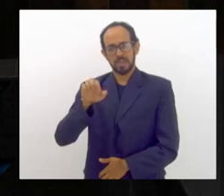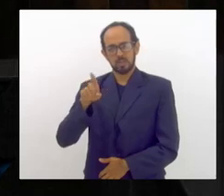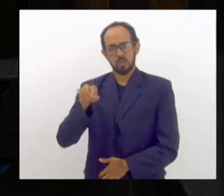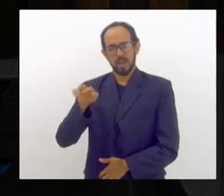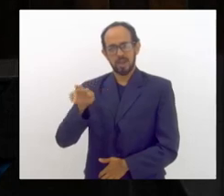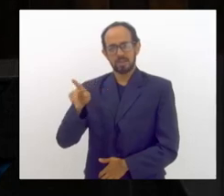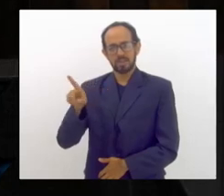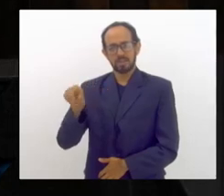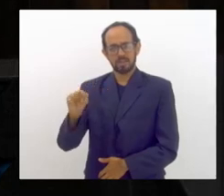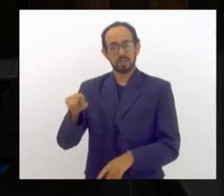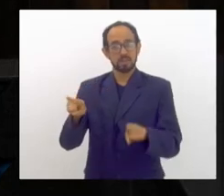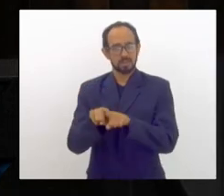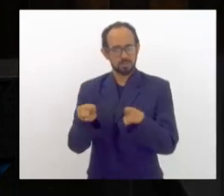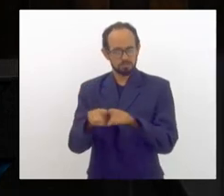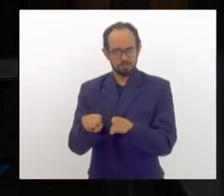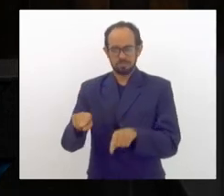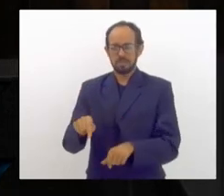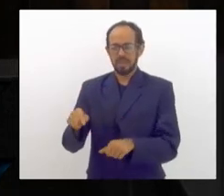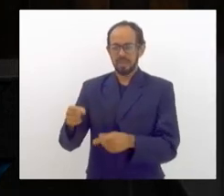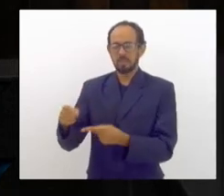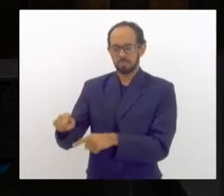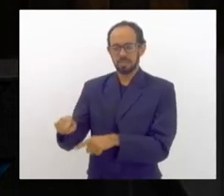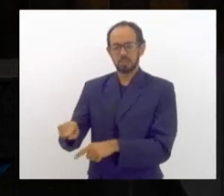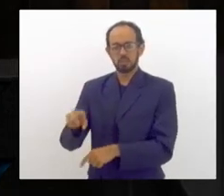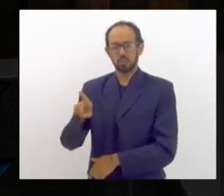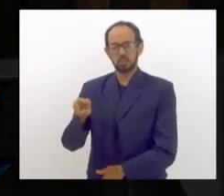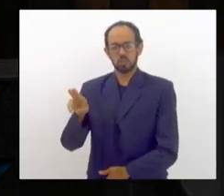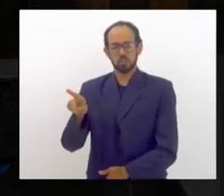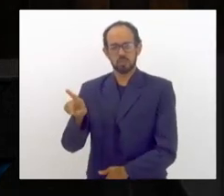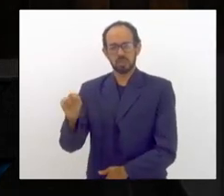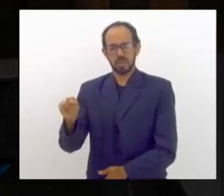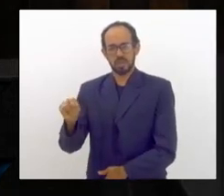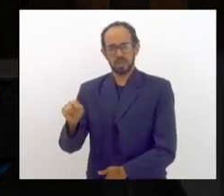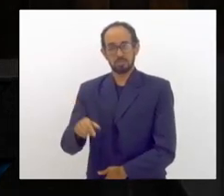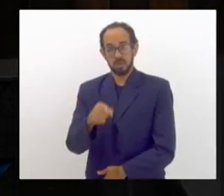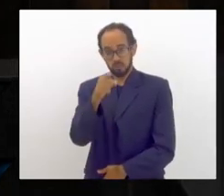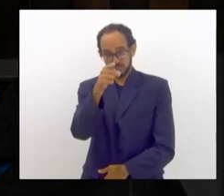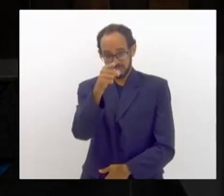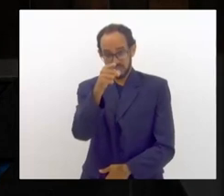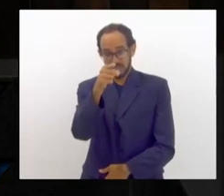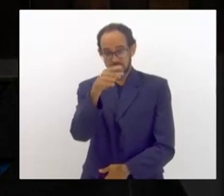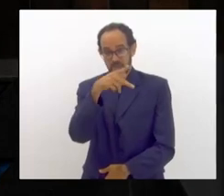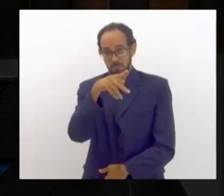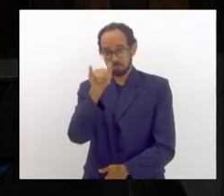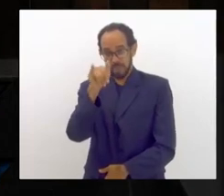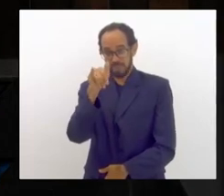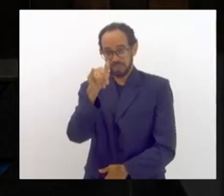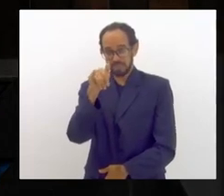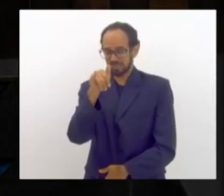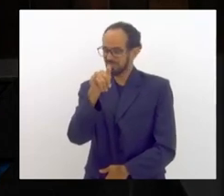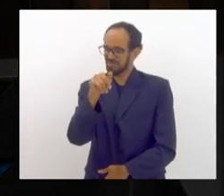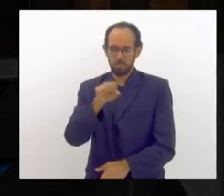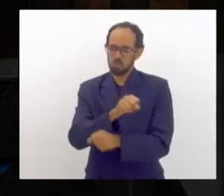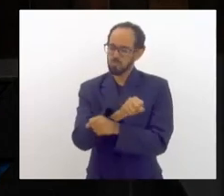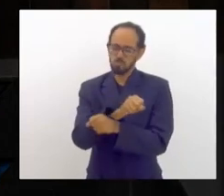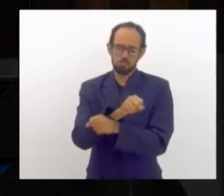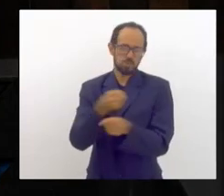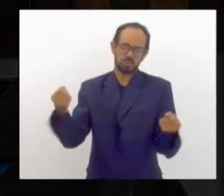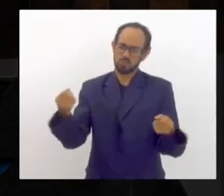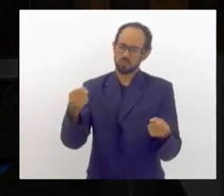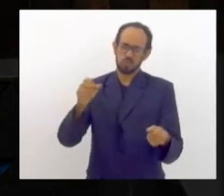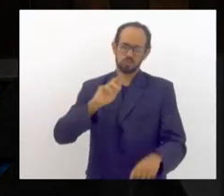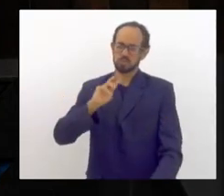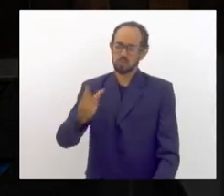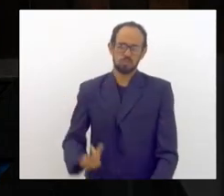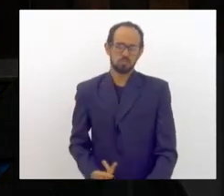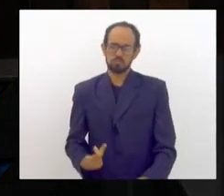Duda. Então, meu irmão, você que é pai, a você que nos assiste, não tem como um ser humano não ficar sensível